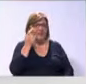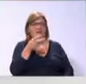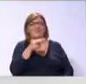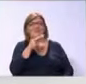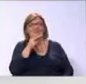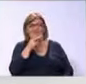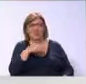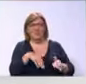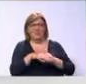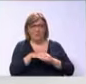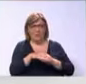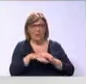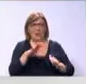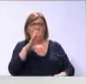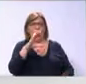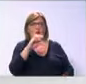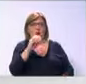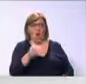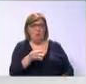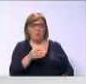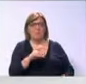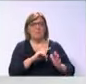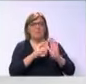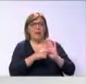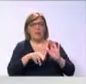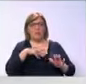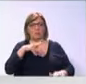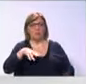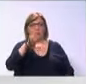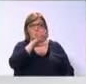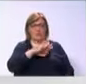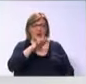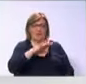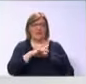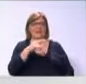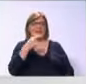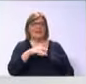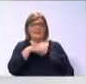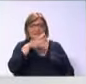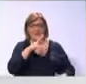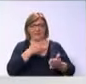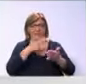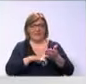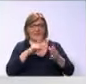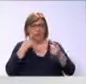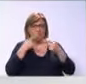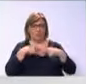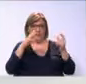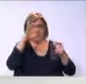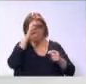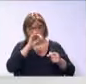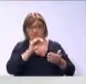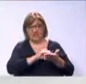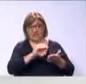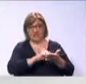o futebol eo comité olímpico português manda no país porque tinha de dizer a verdade quando isso for público o ministro eo secretário